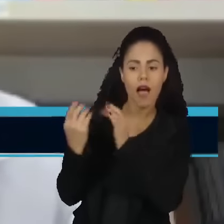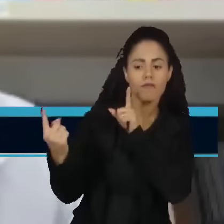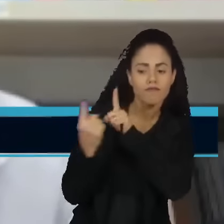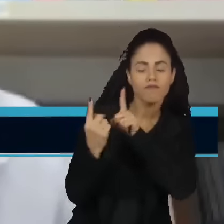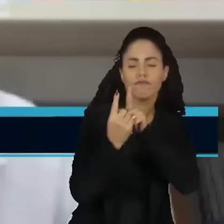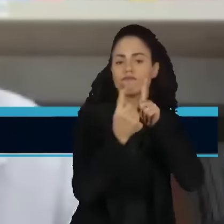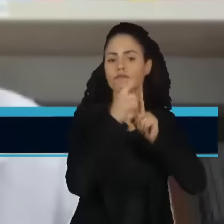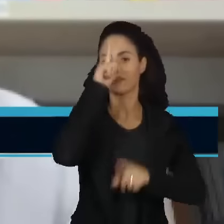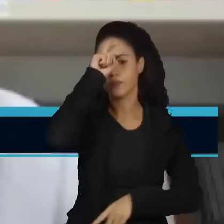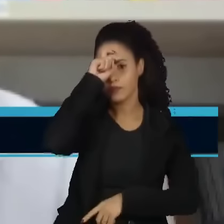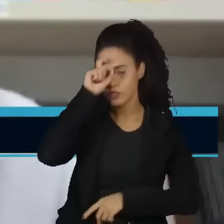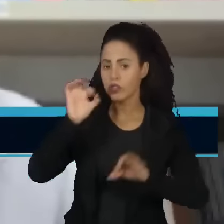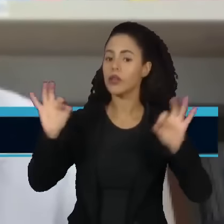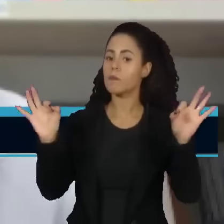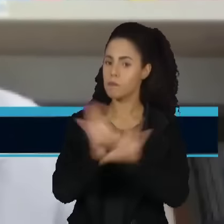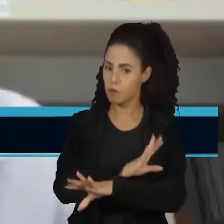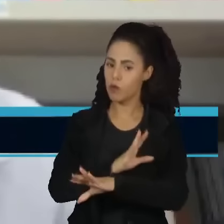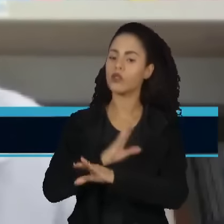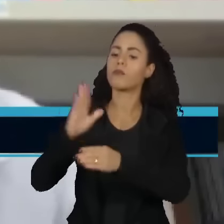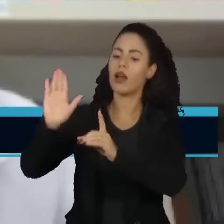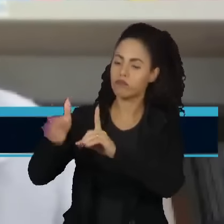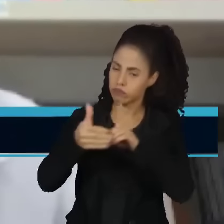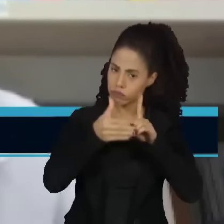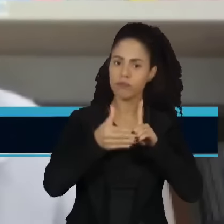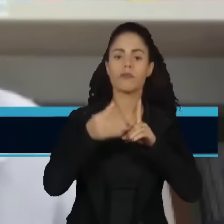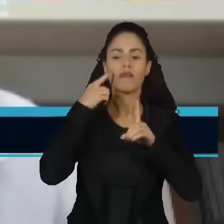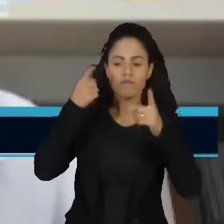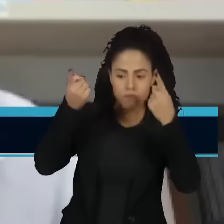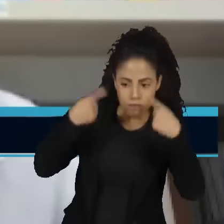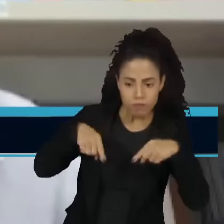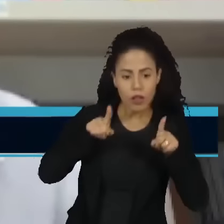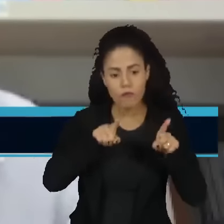hospitais já estão obviamente capacitados a fazer pelo menos a suspeita